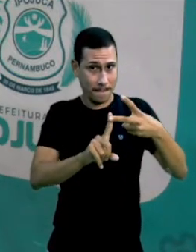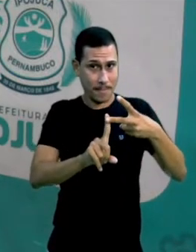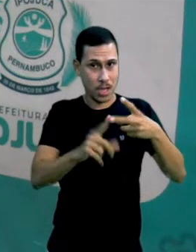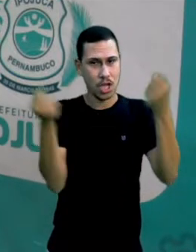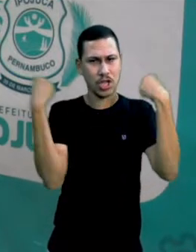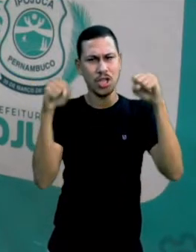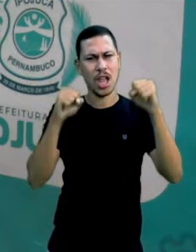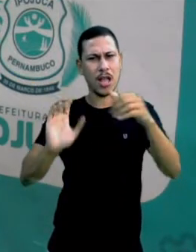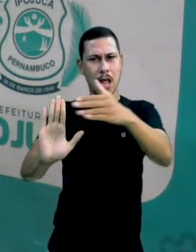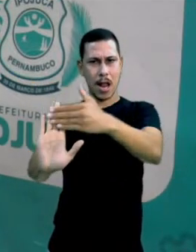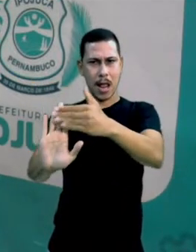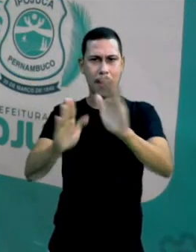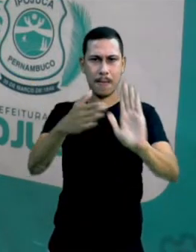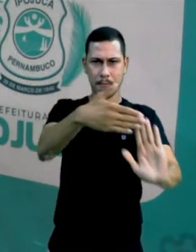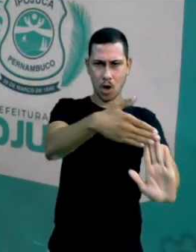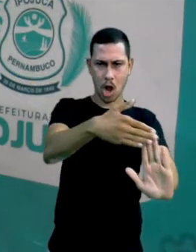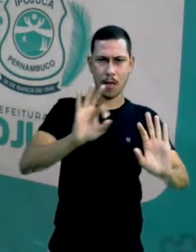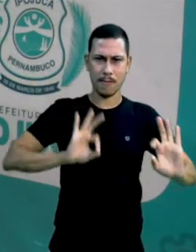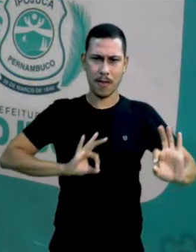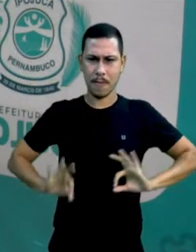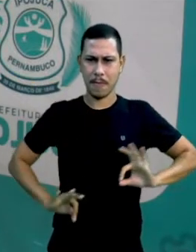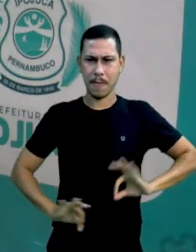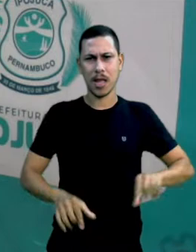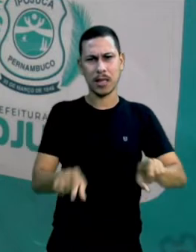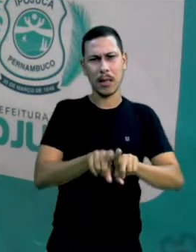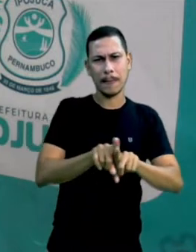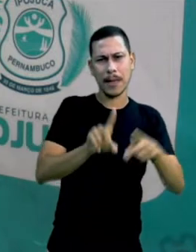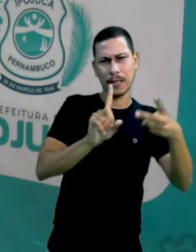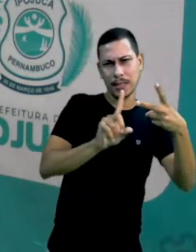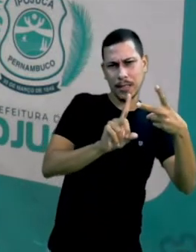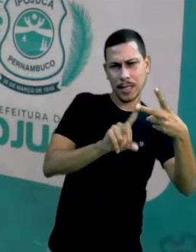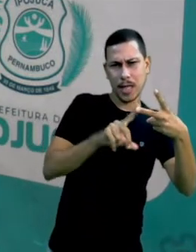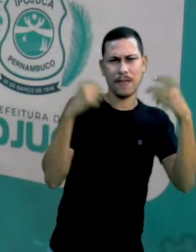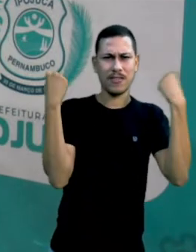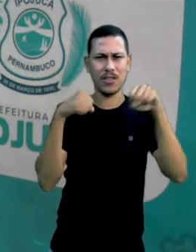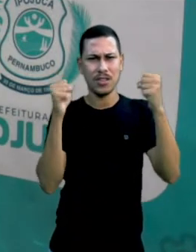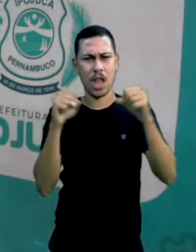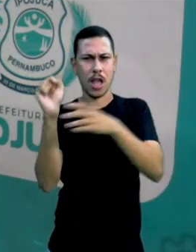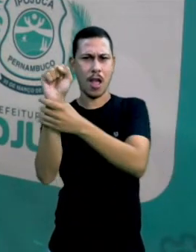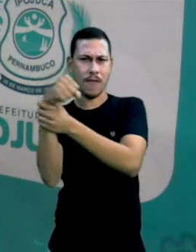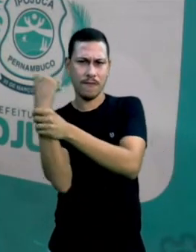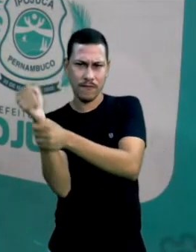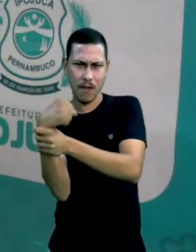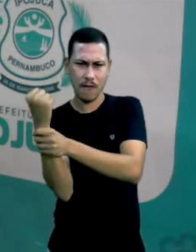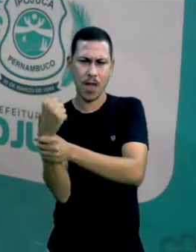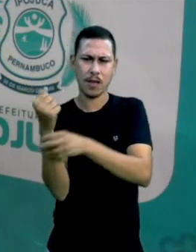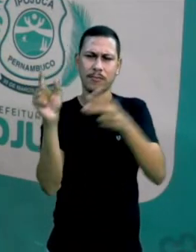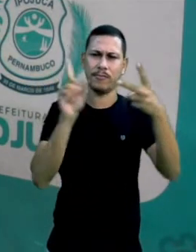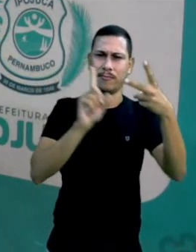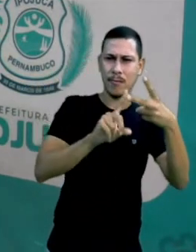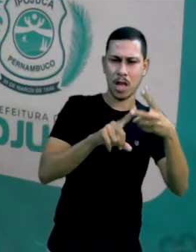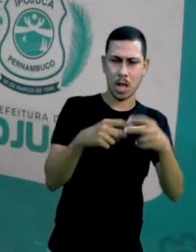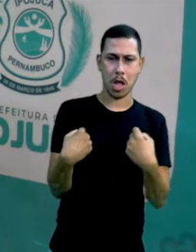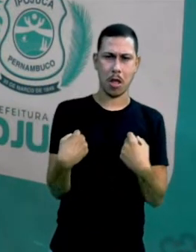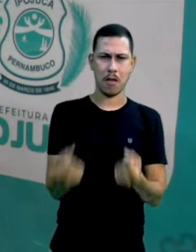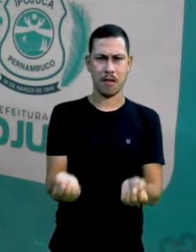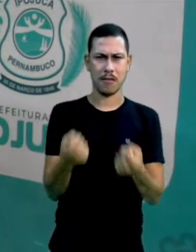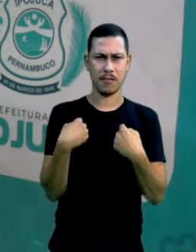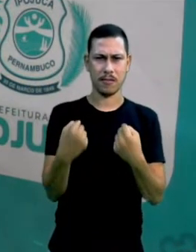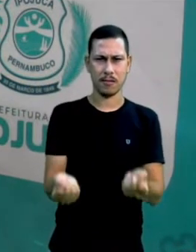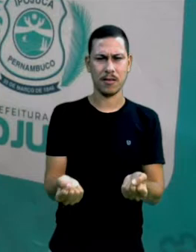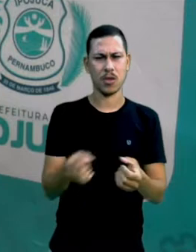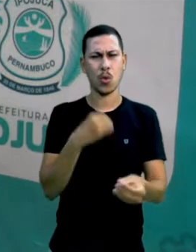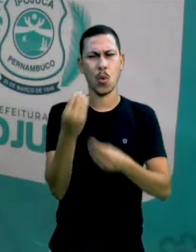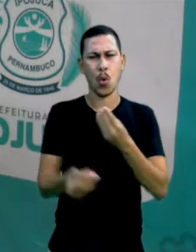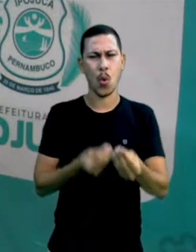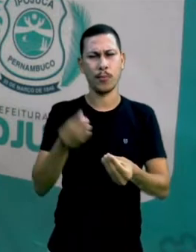ginástica localizada, ginástica de reabilitação, ginástica de condicionamento físico. Então, como é que a gente pode entender um pouquinho cada um